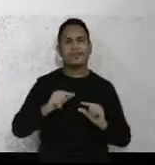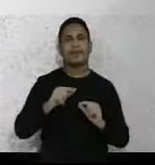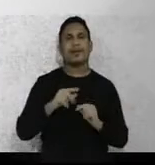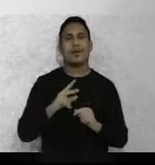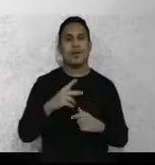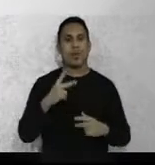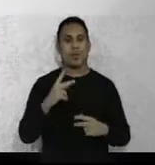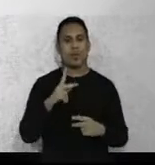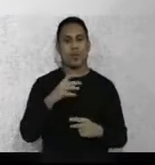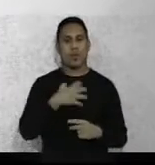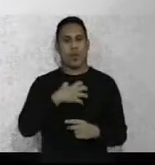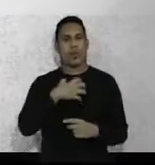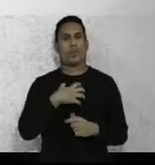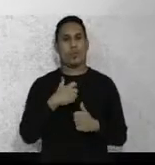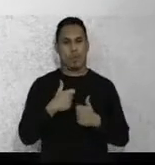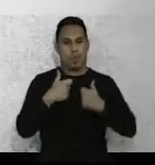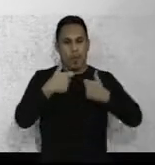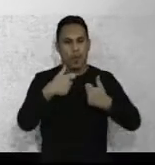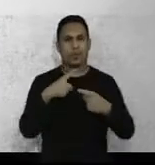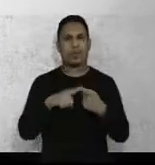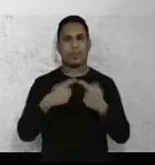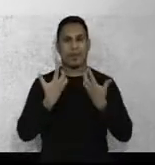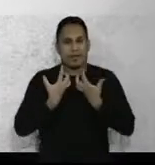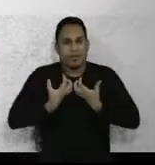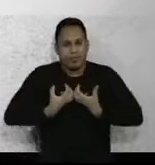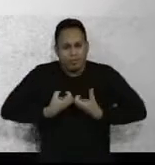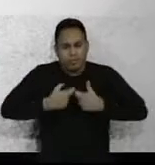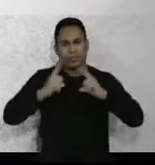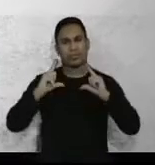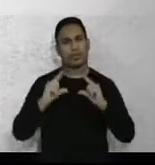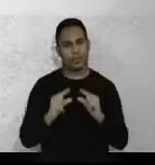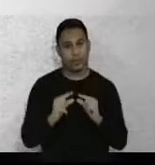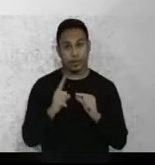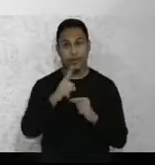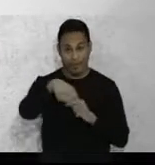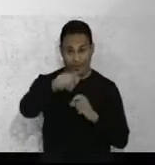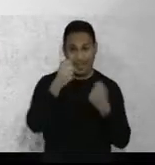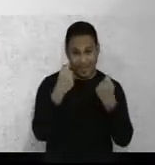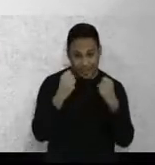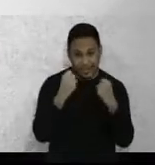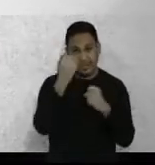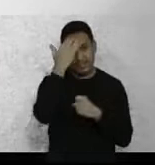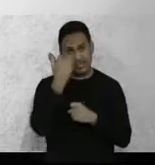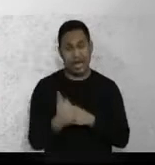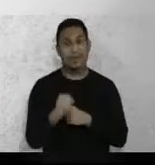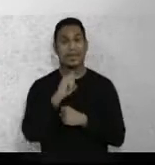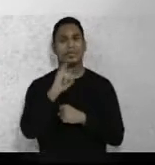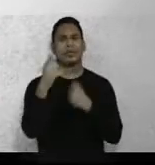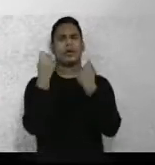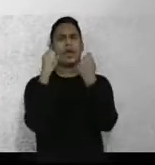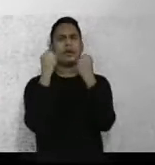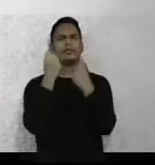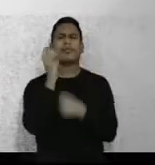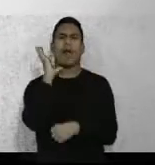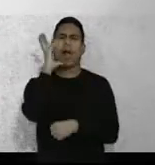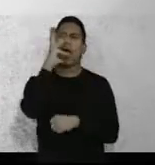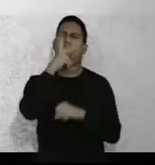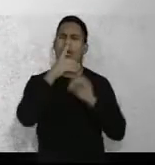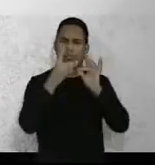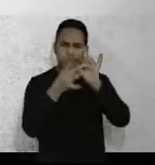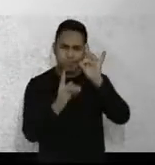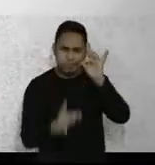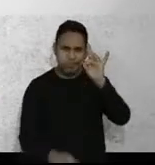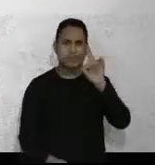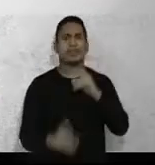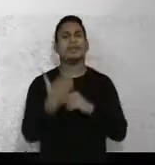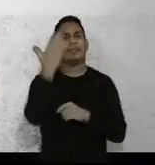fadiga. Quem faz exercício sabe. E quem faz exercício longo ou de alta intensidade também sabe